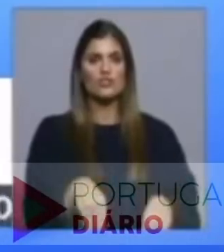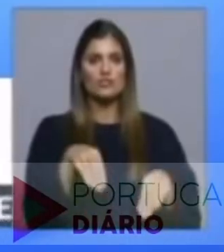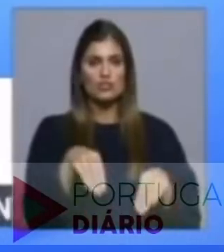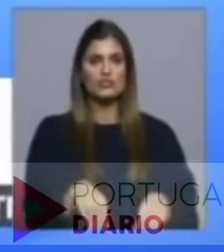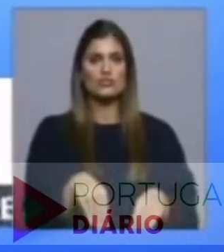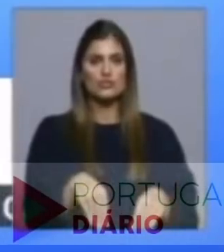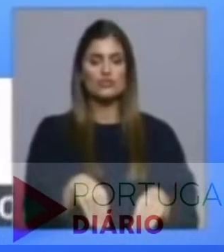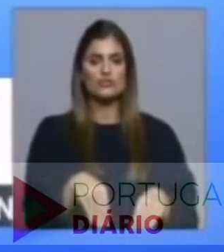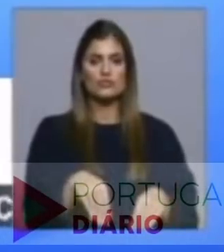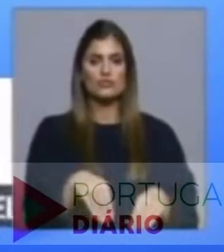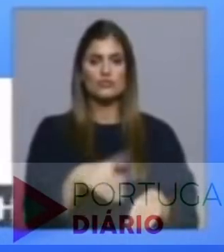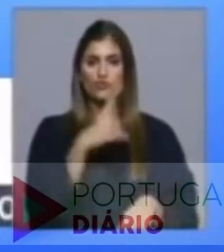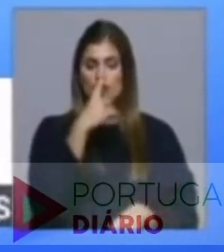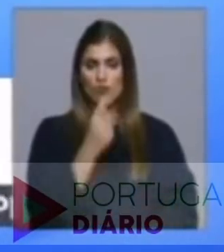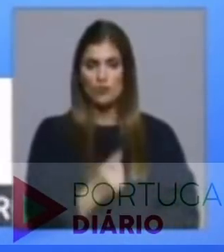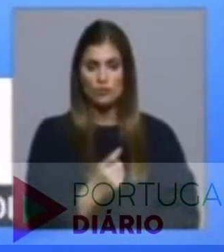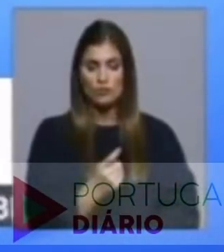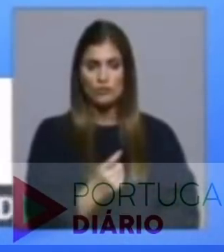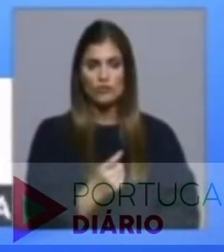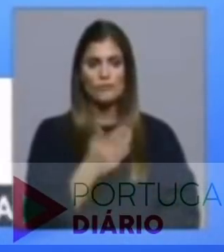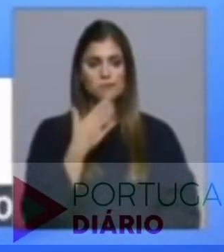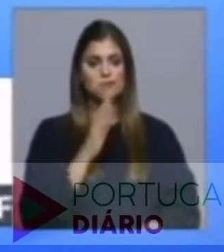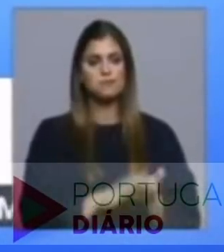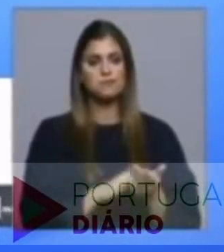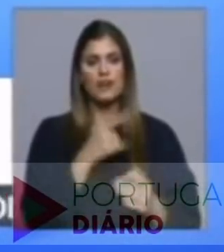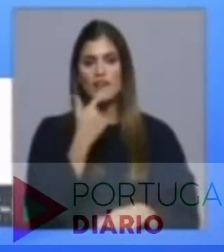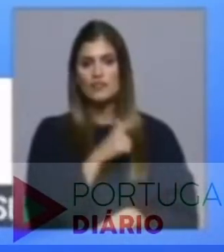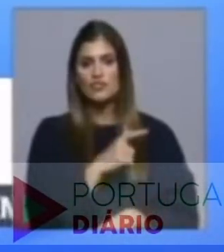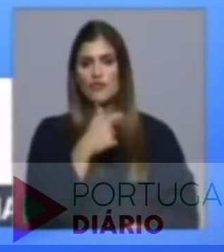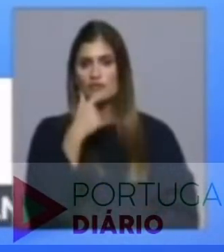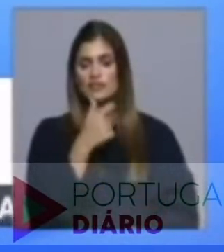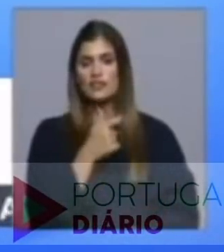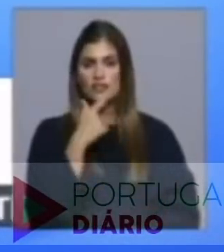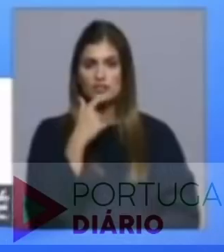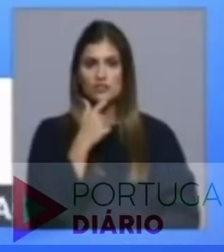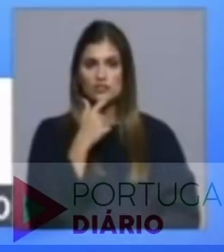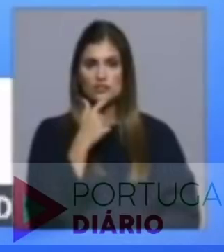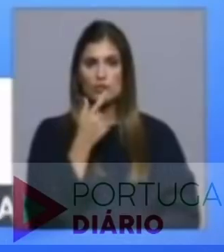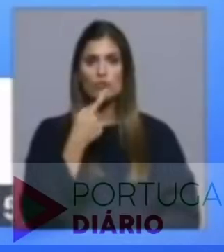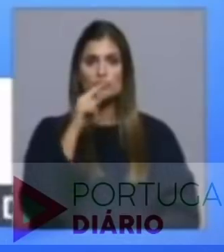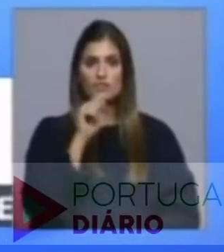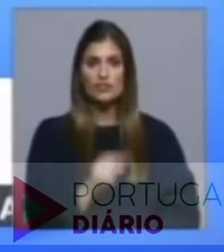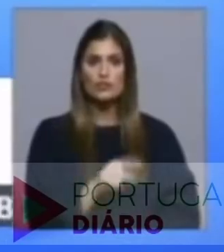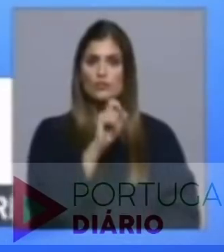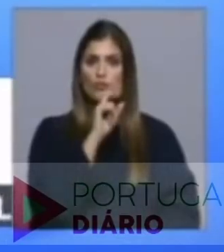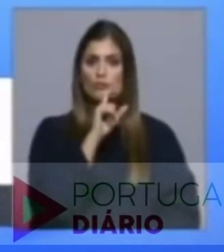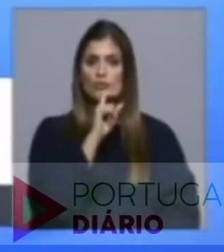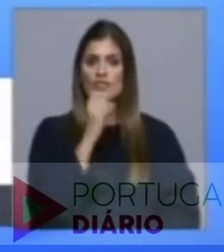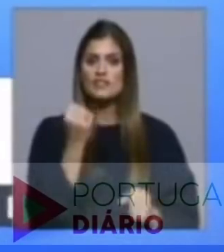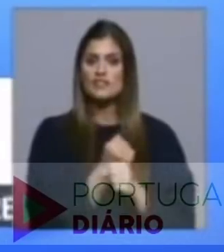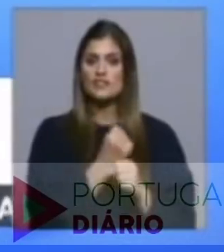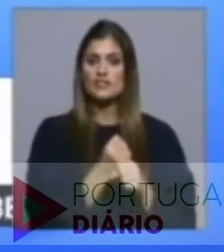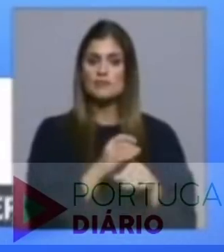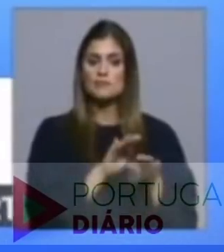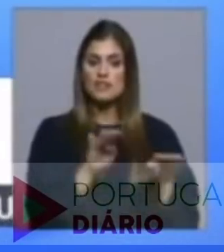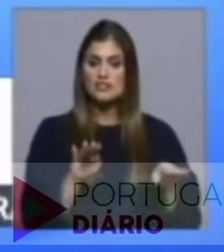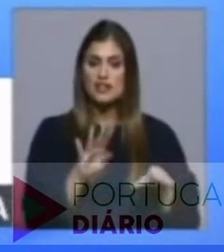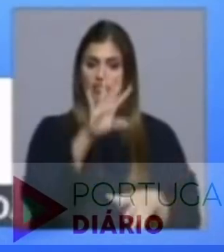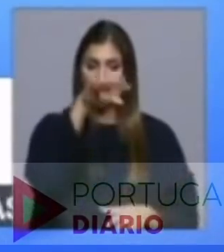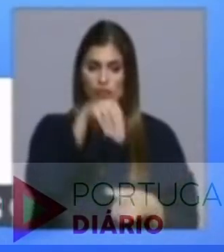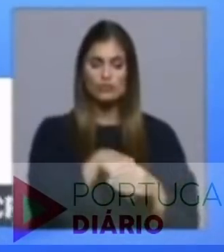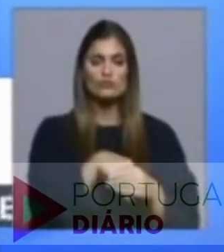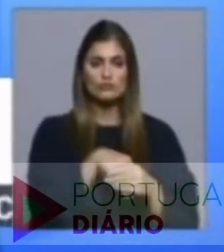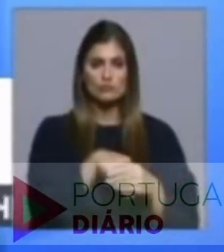do cidadão e os restaurantes, cafés e pastelaria, voltarão a poder ter serviço de mesa no